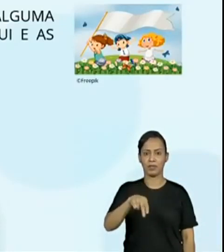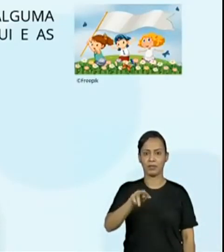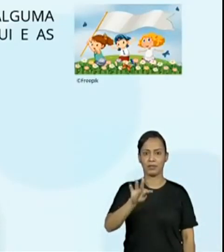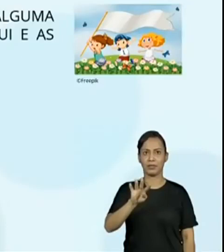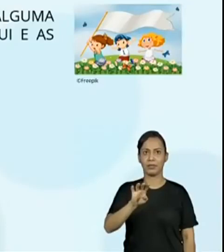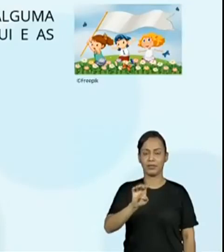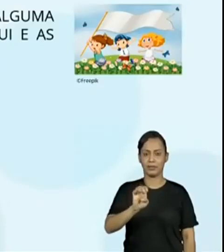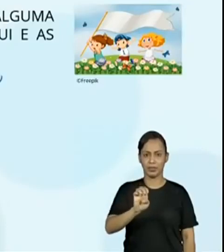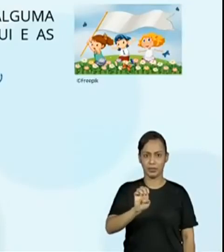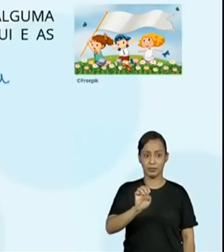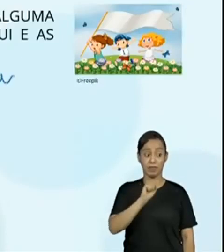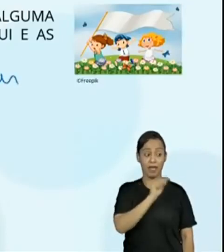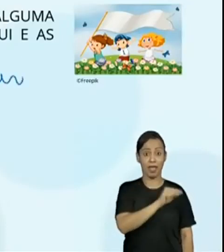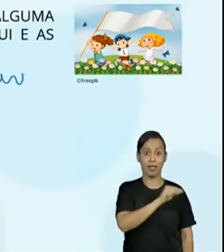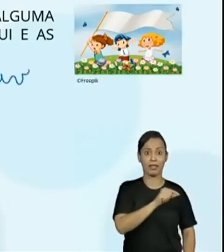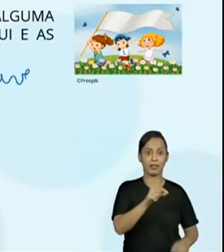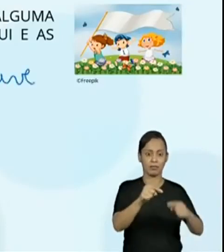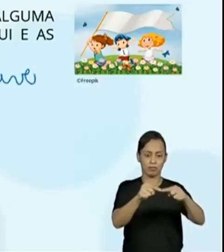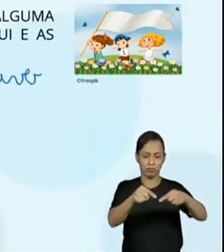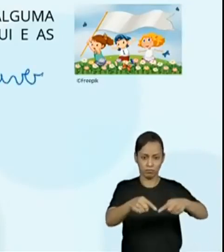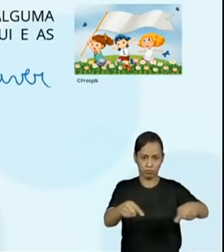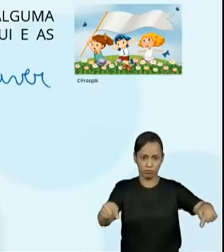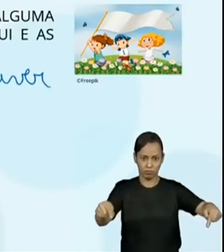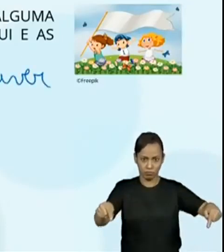Que estiver...